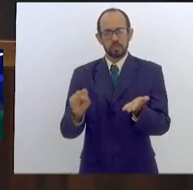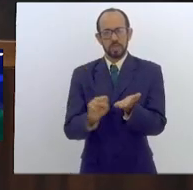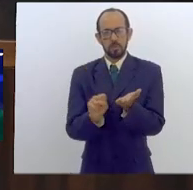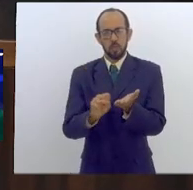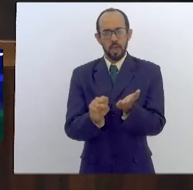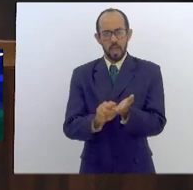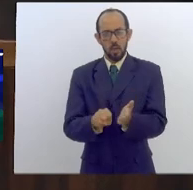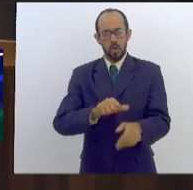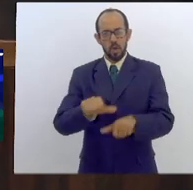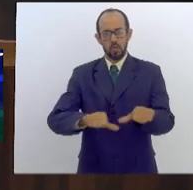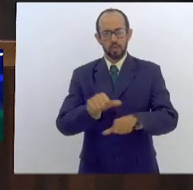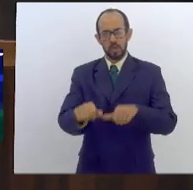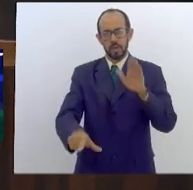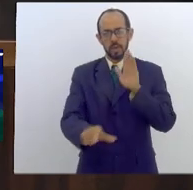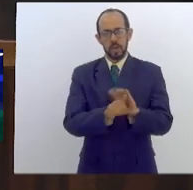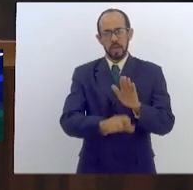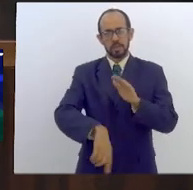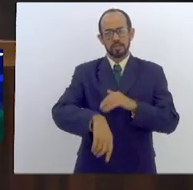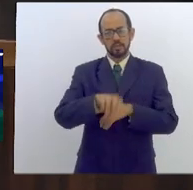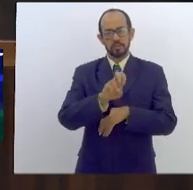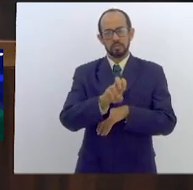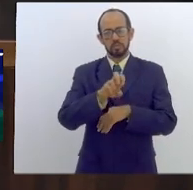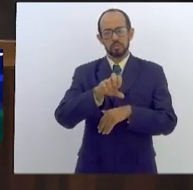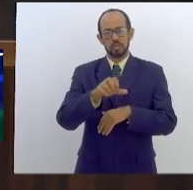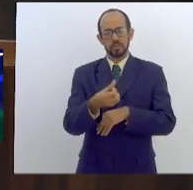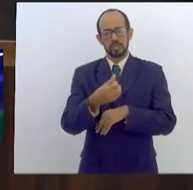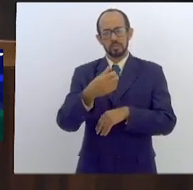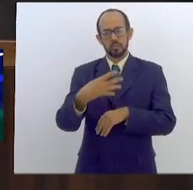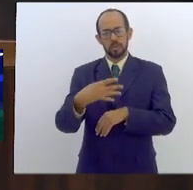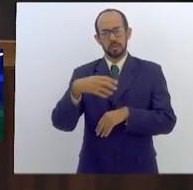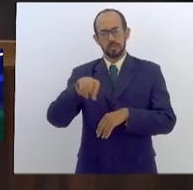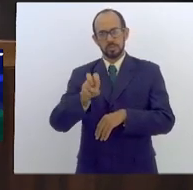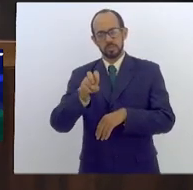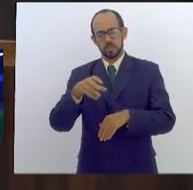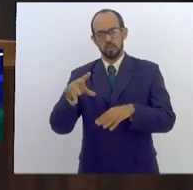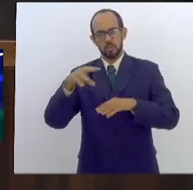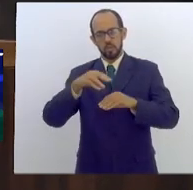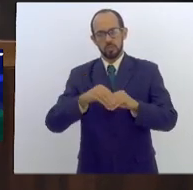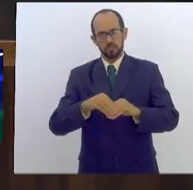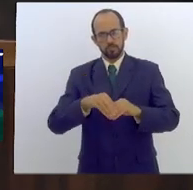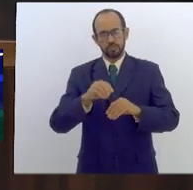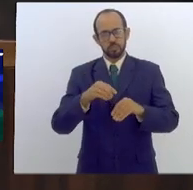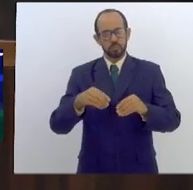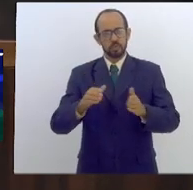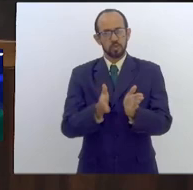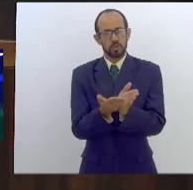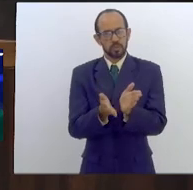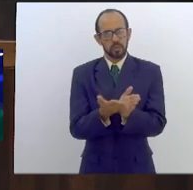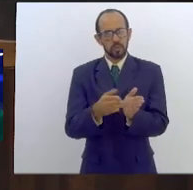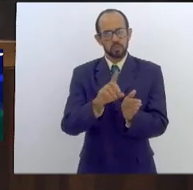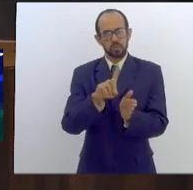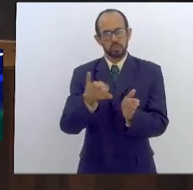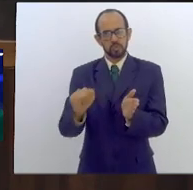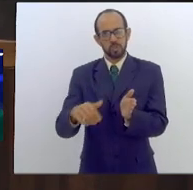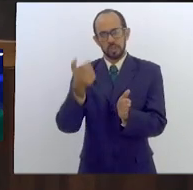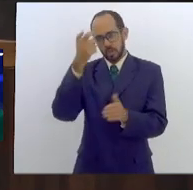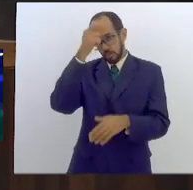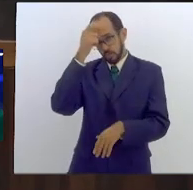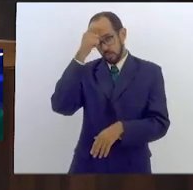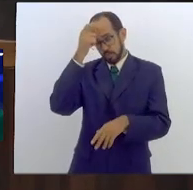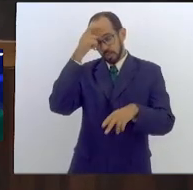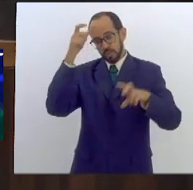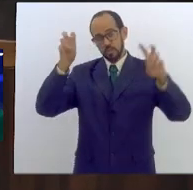lei 5.645, de 6 de janeiro de 2010, incluindo na caderneta oficial do Estado do Rio de Janeiro, o dia da conscientização